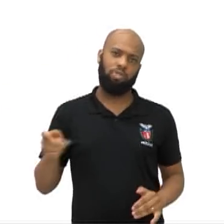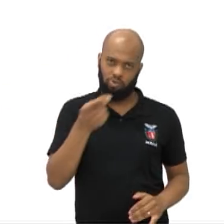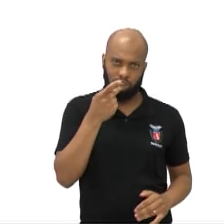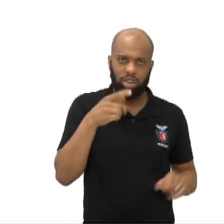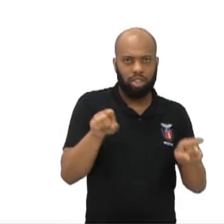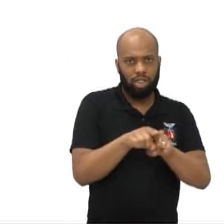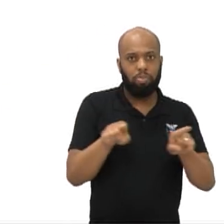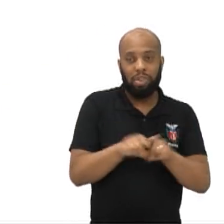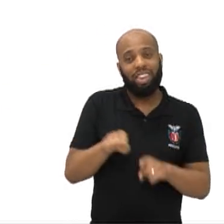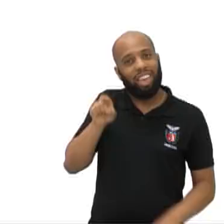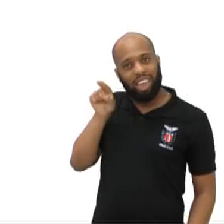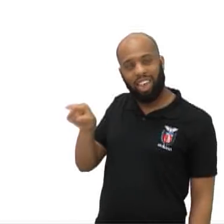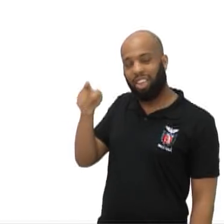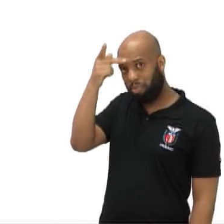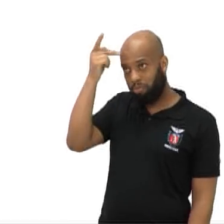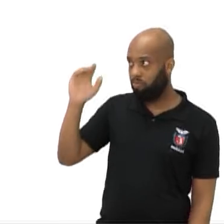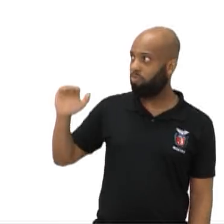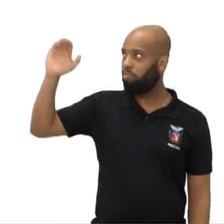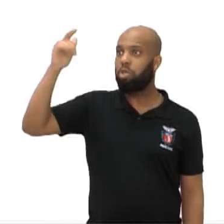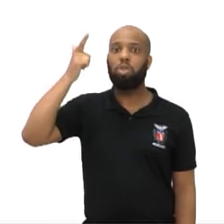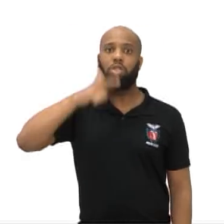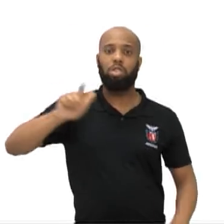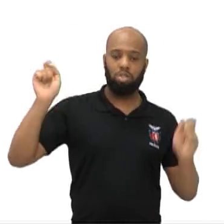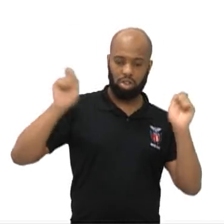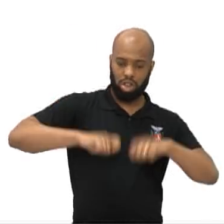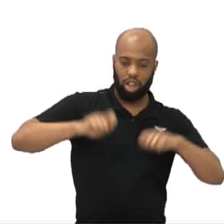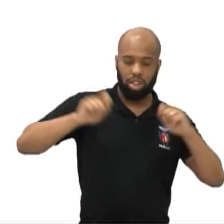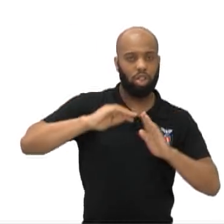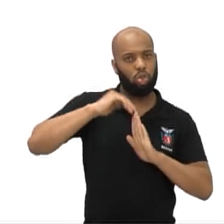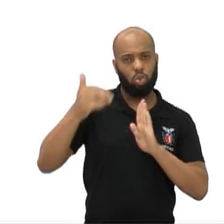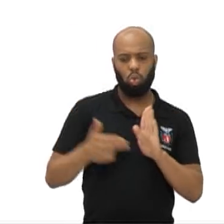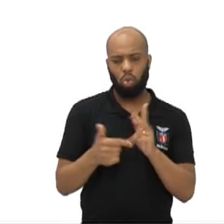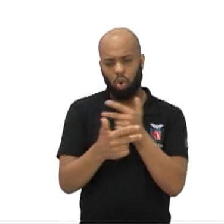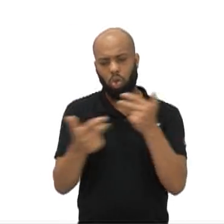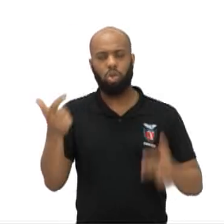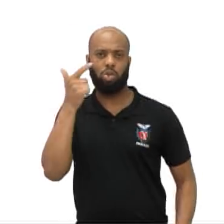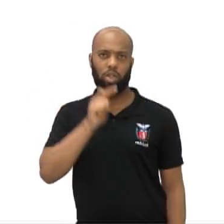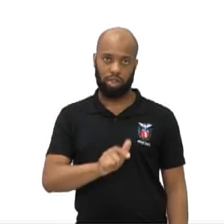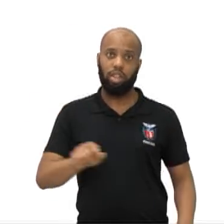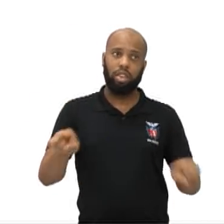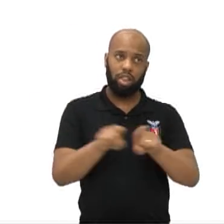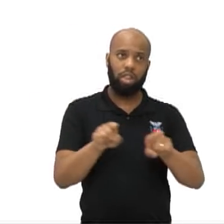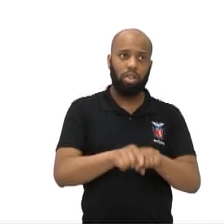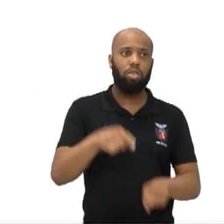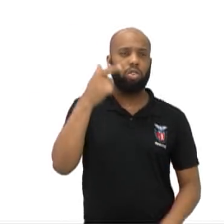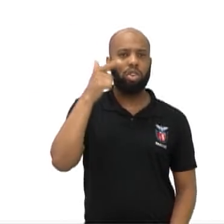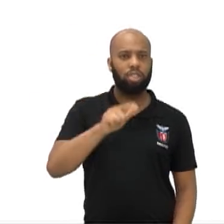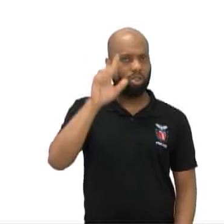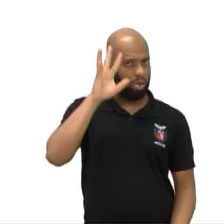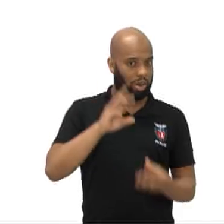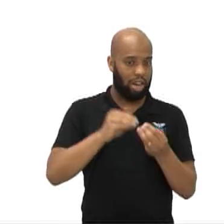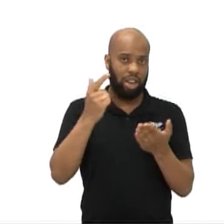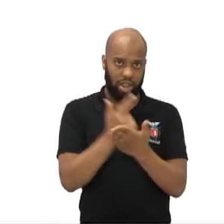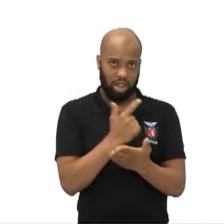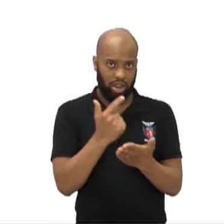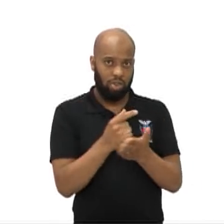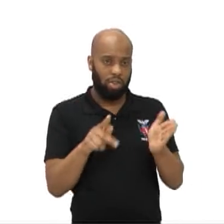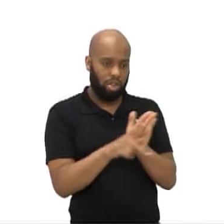Essa pessoa grande é capaz de compreender todas as coisas, até mesmo os livros de